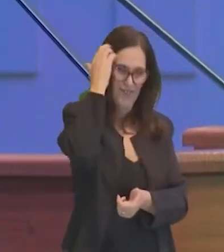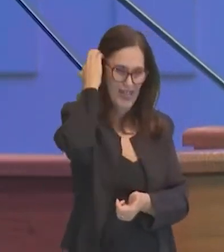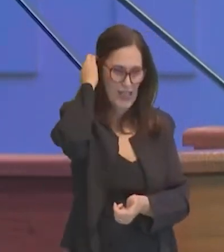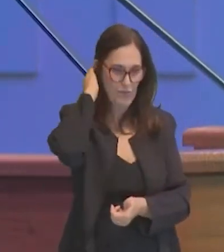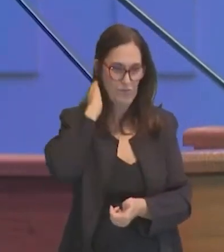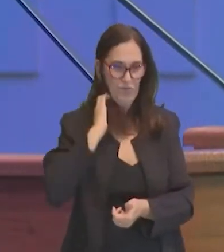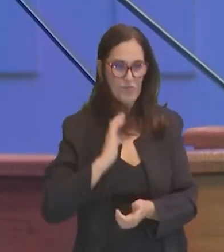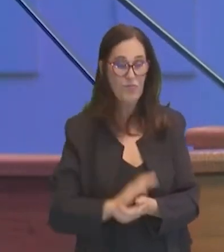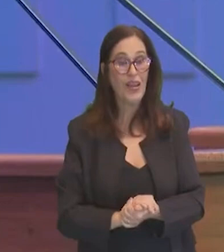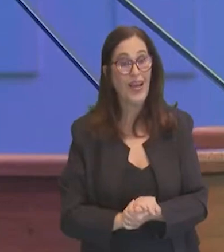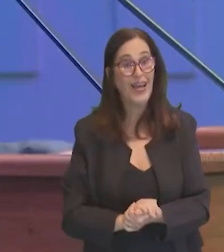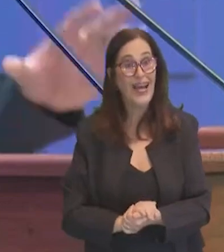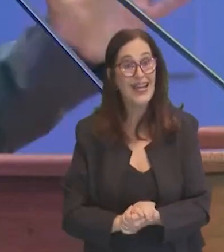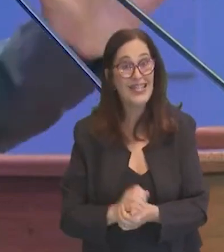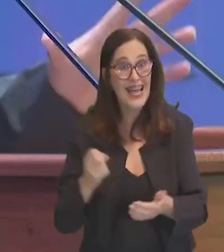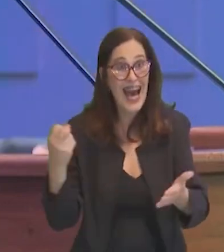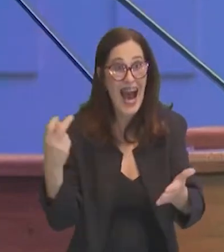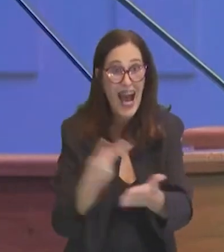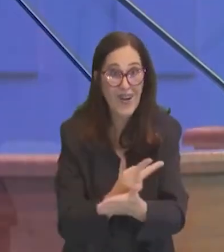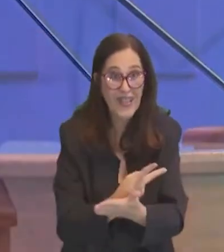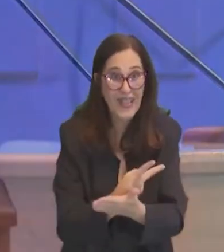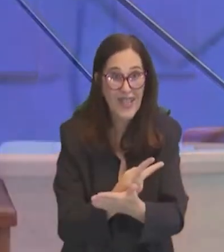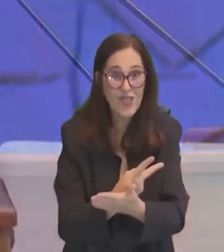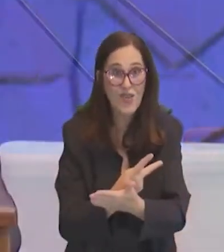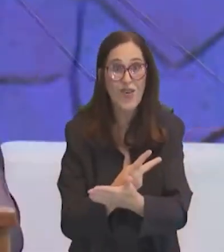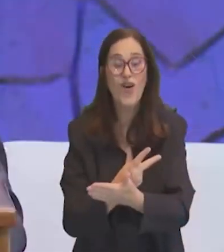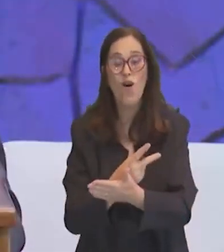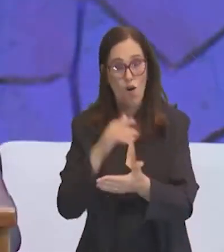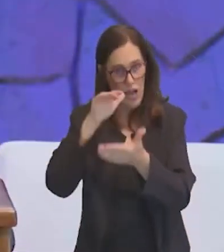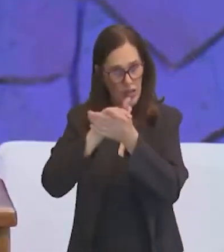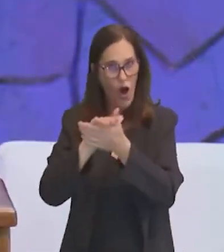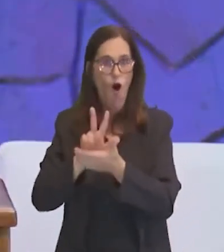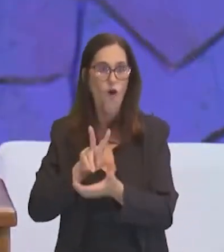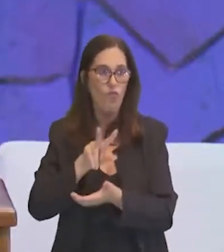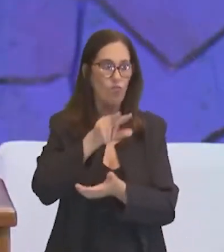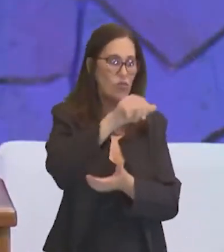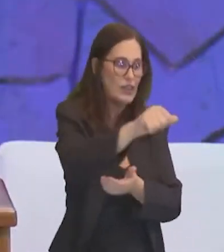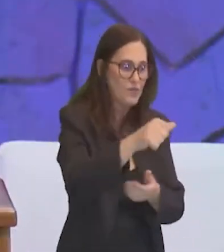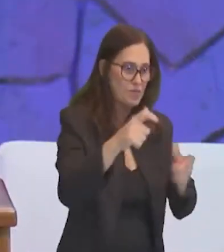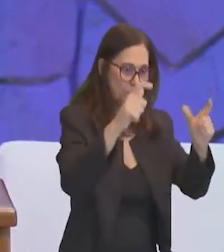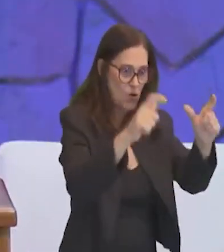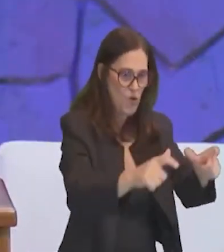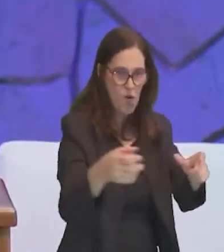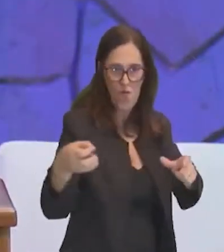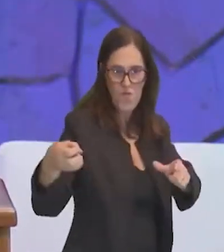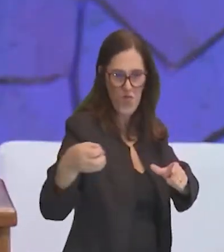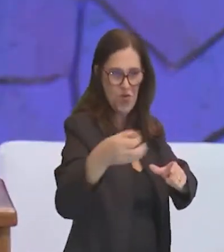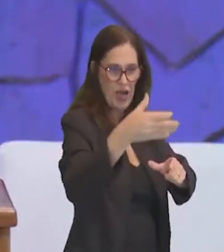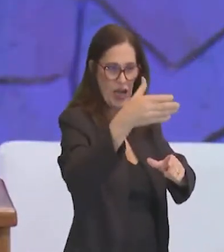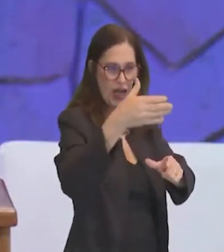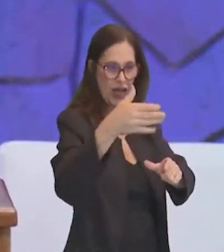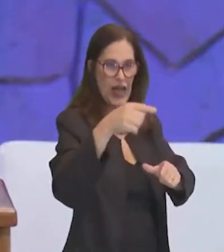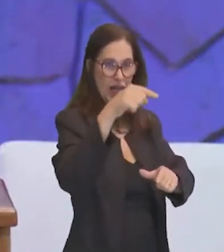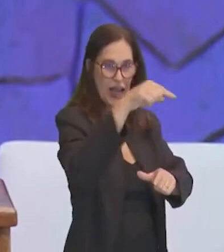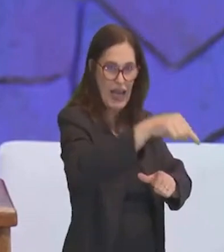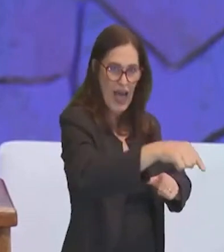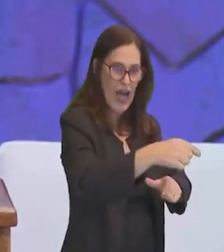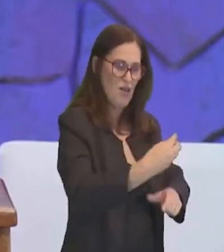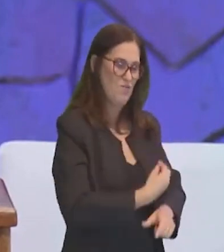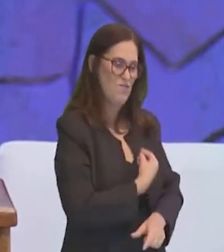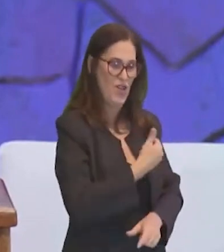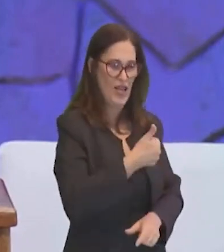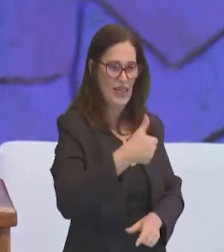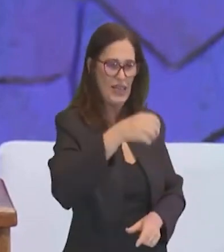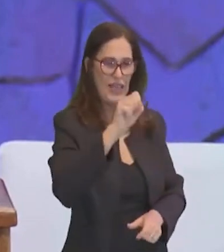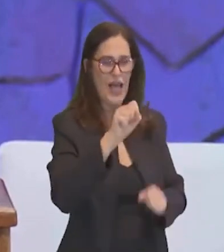E assim aconteceu, esse casal foi para a nova terra. E ali naquela nova terra, passaram mais de 10 anos e